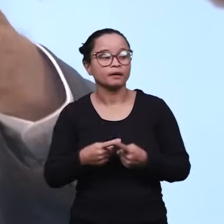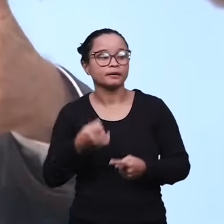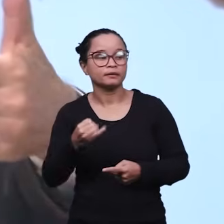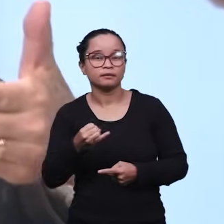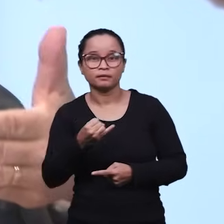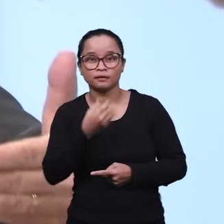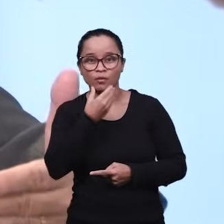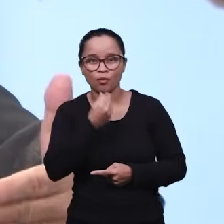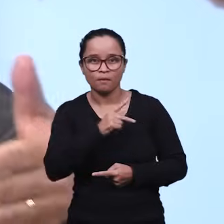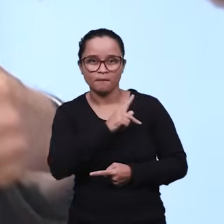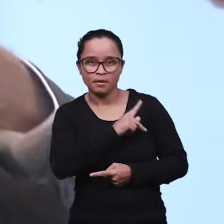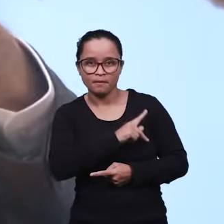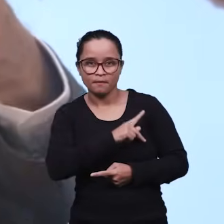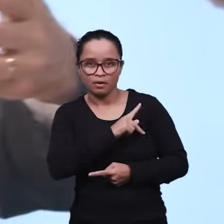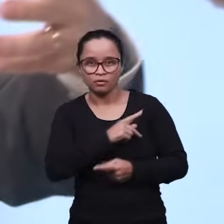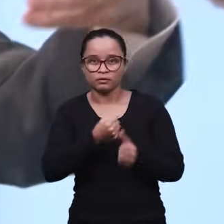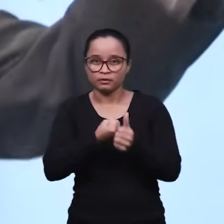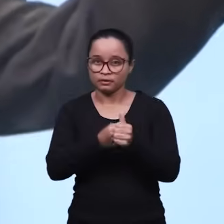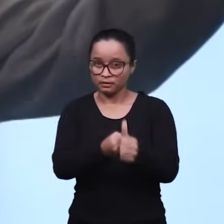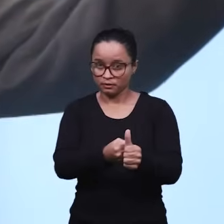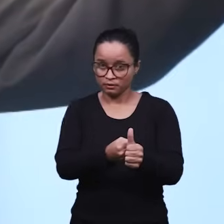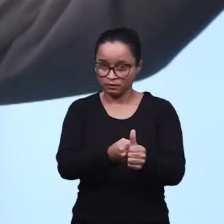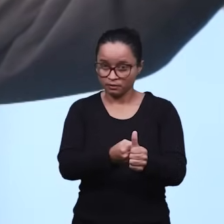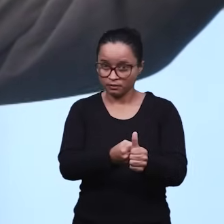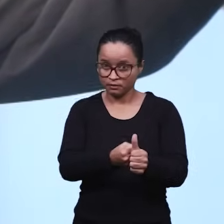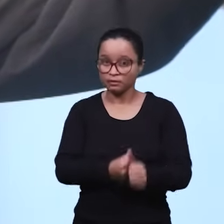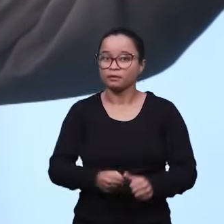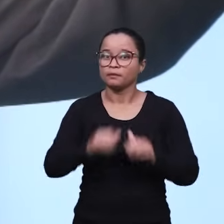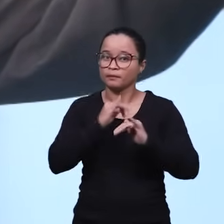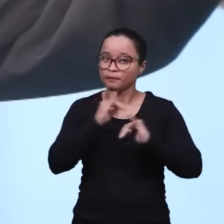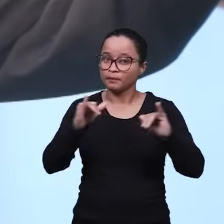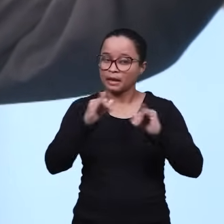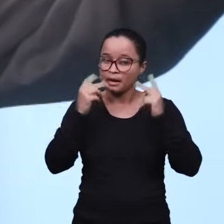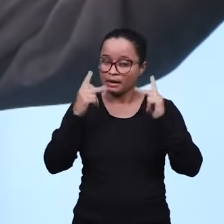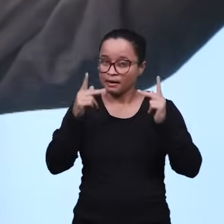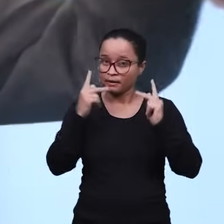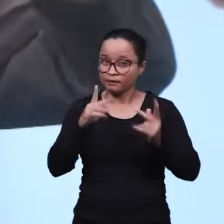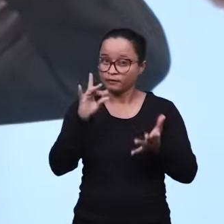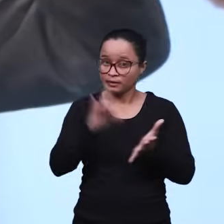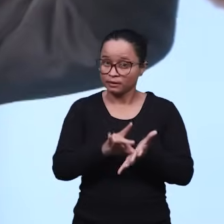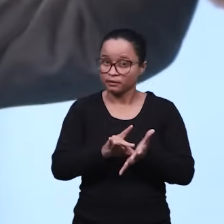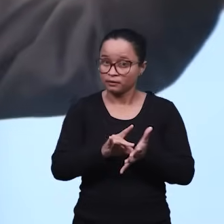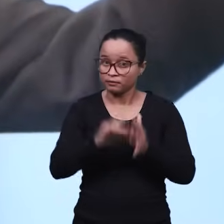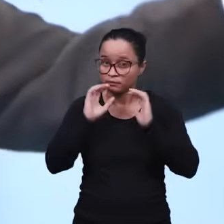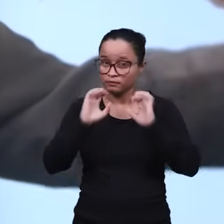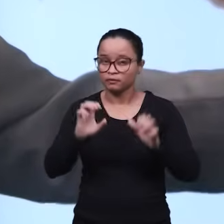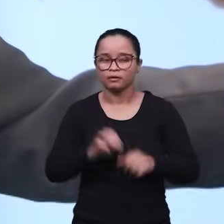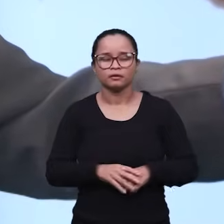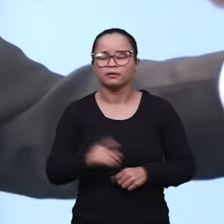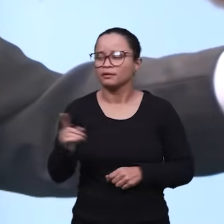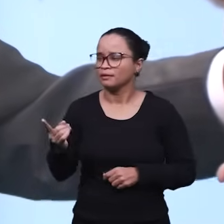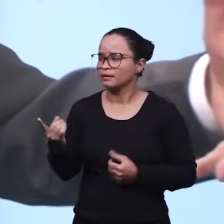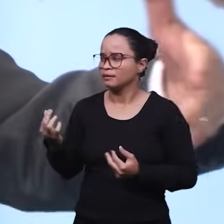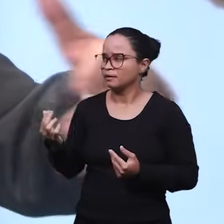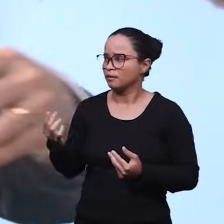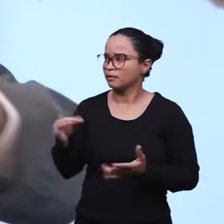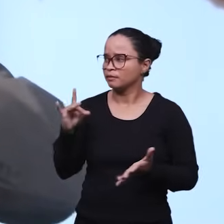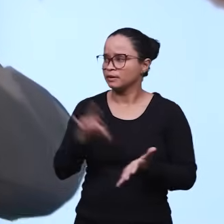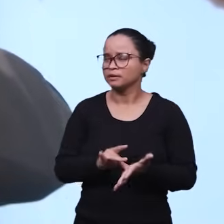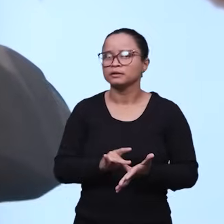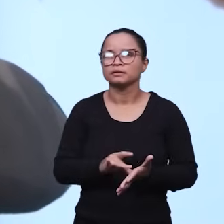pregam verdadeiramente o Evangelho e ela também está falando das mesmas coisas